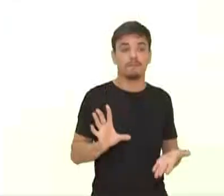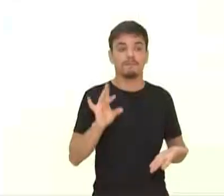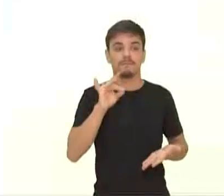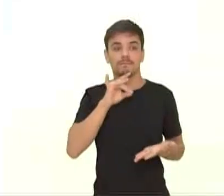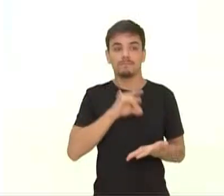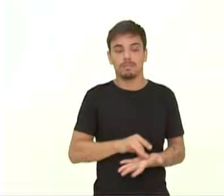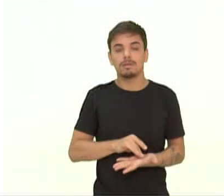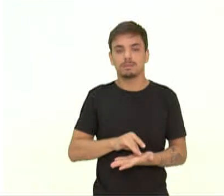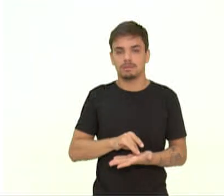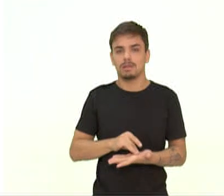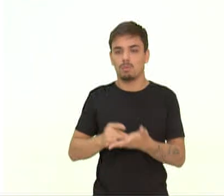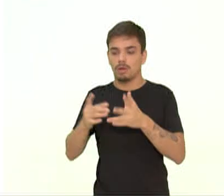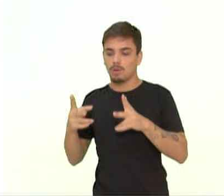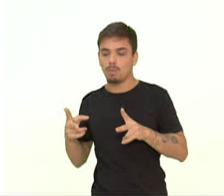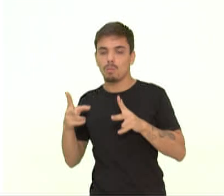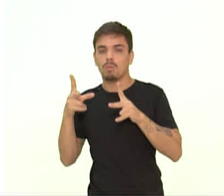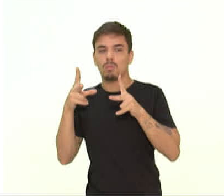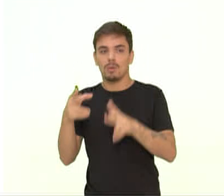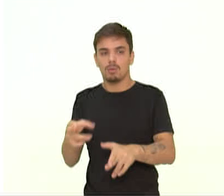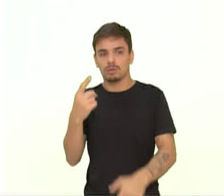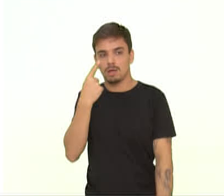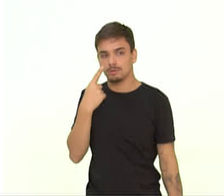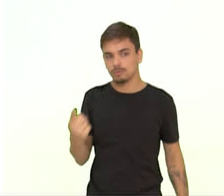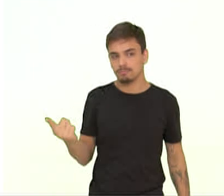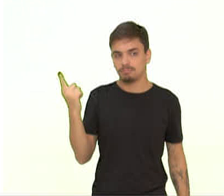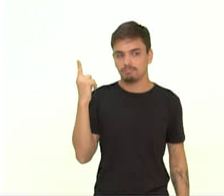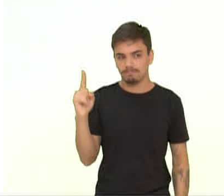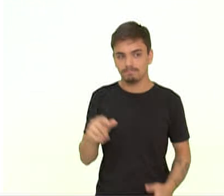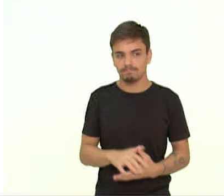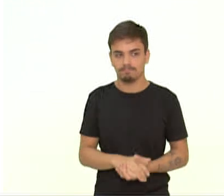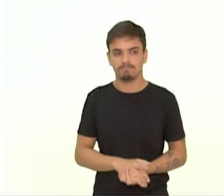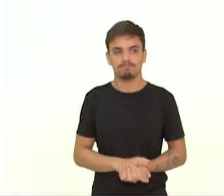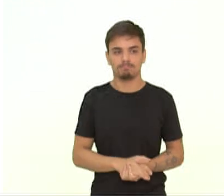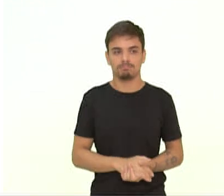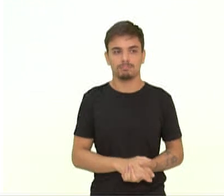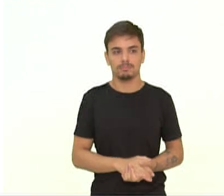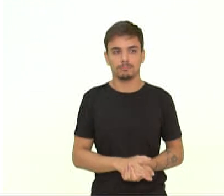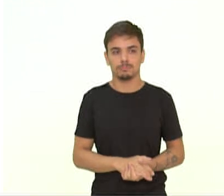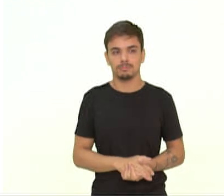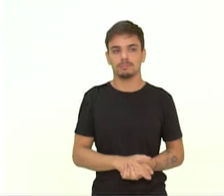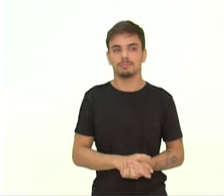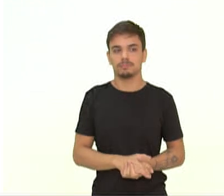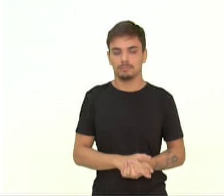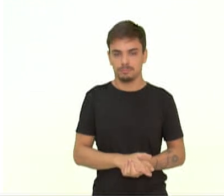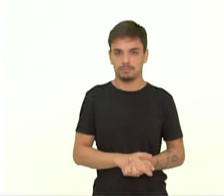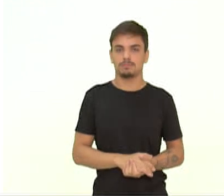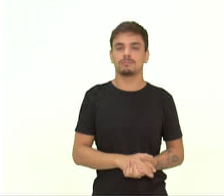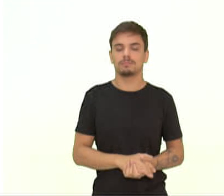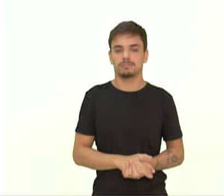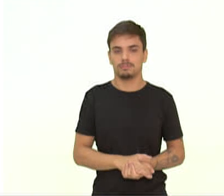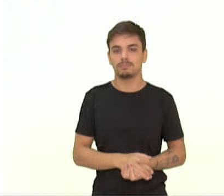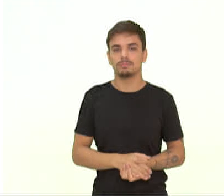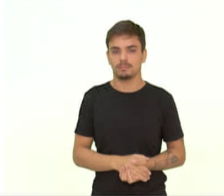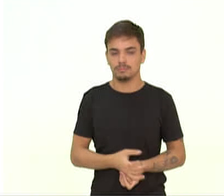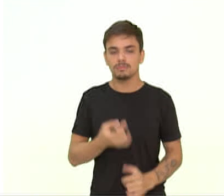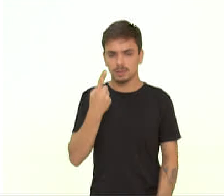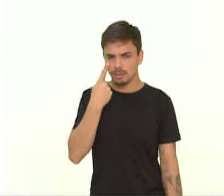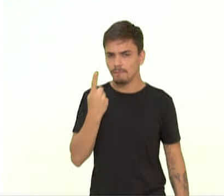afirmação, que é igualdade, felizmente, infelizmente, obviamente, na